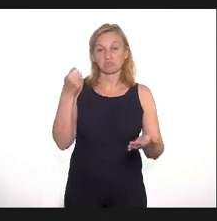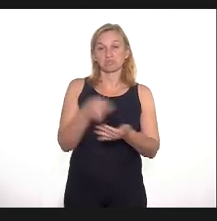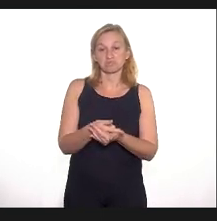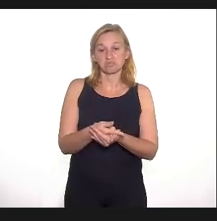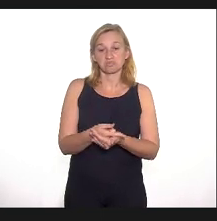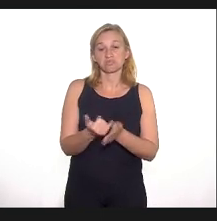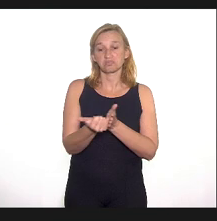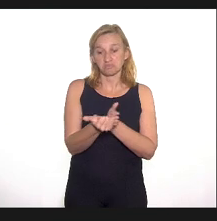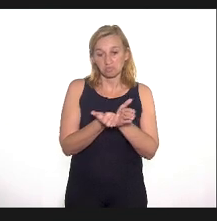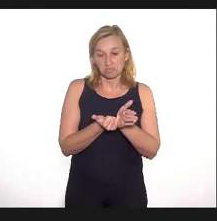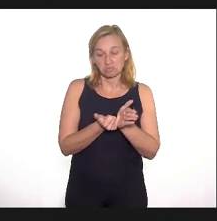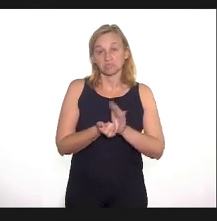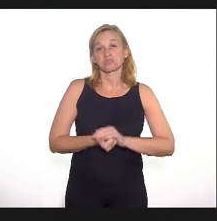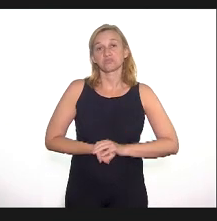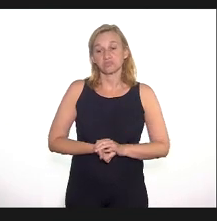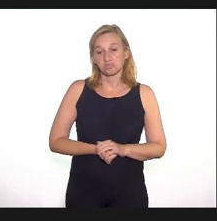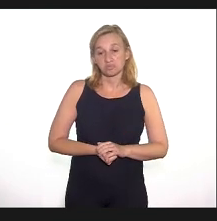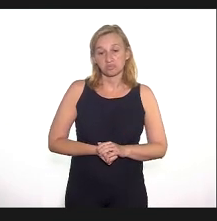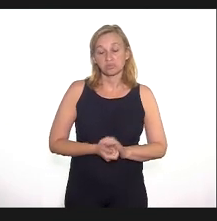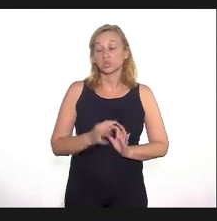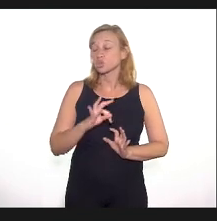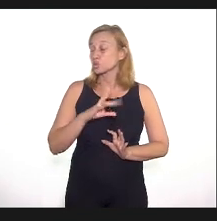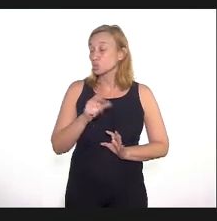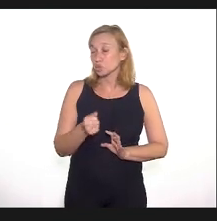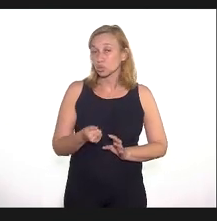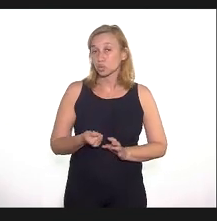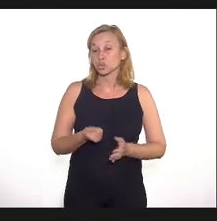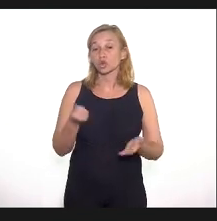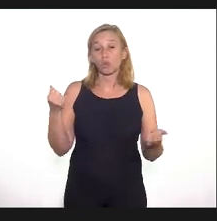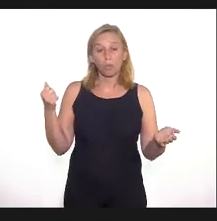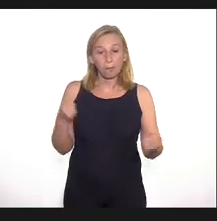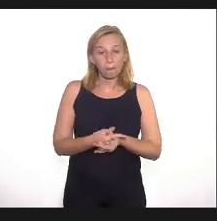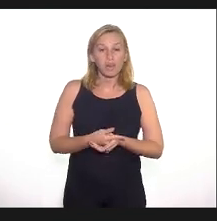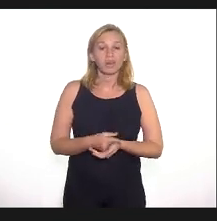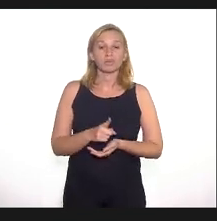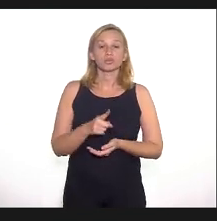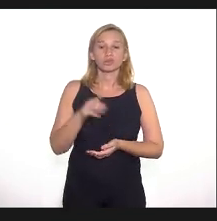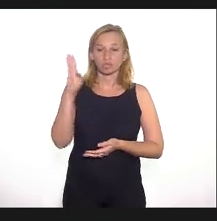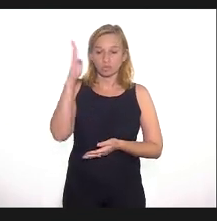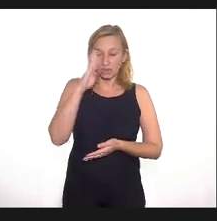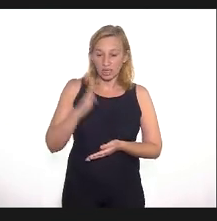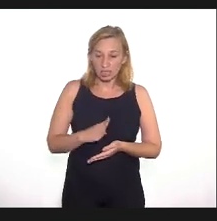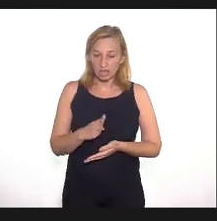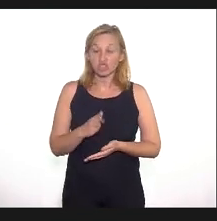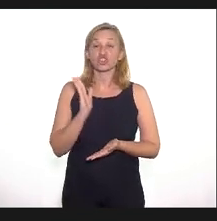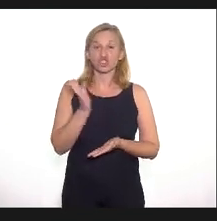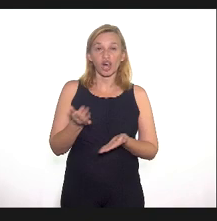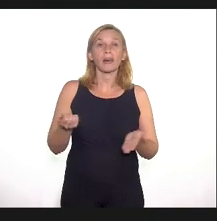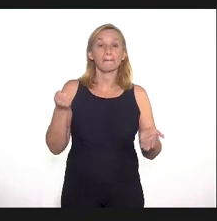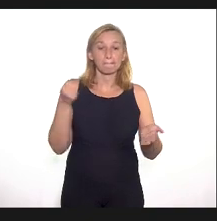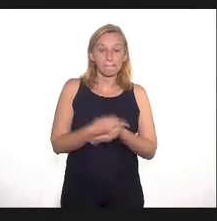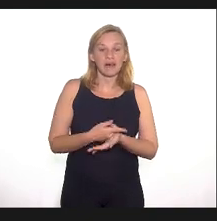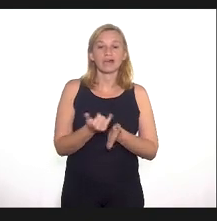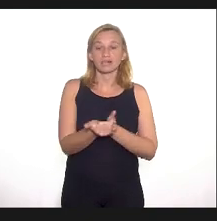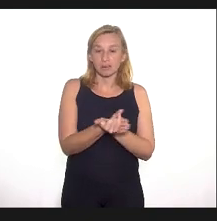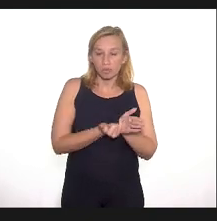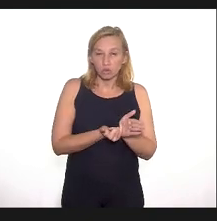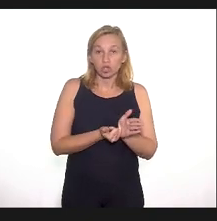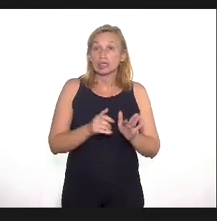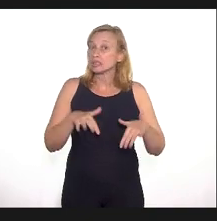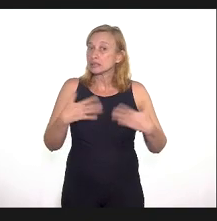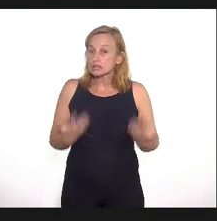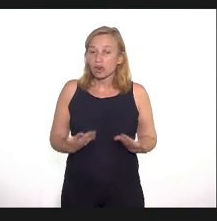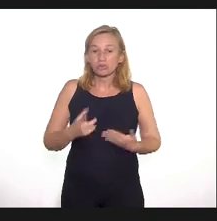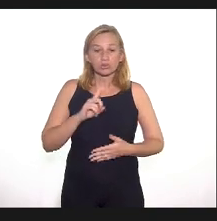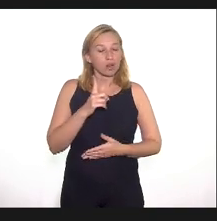o imposto através de tudo que é comprado nesse país, a gente já paga imposto. Então, eu